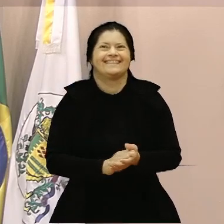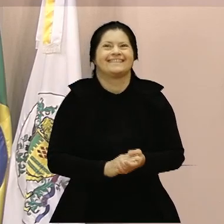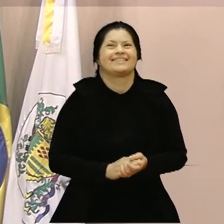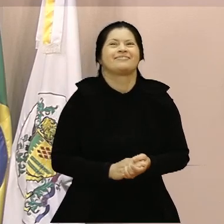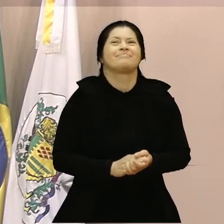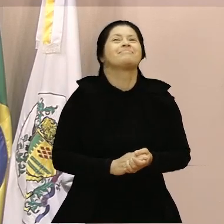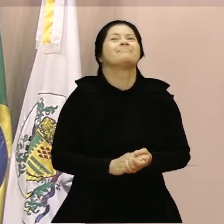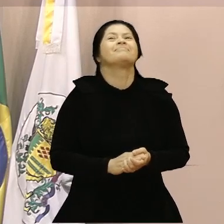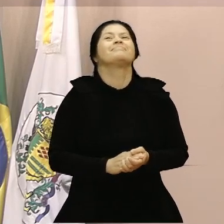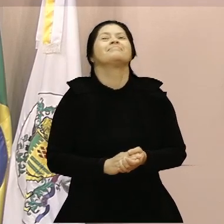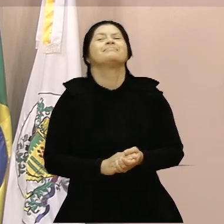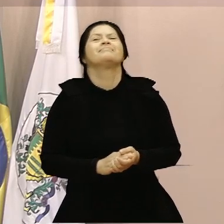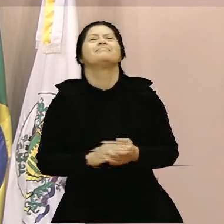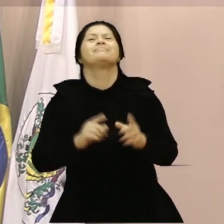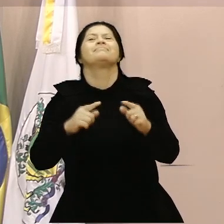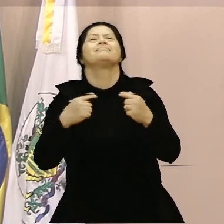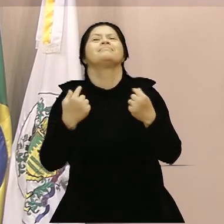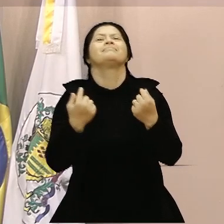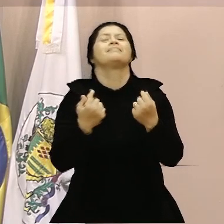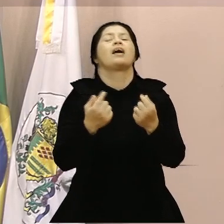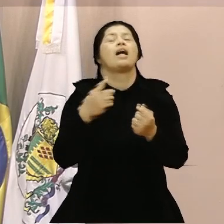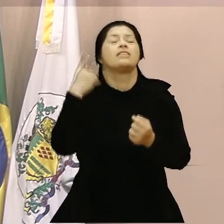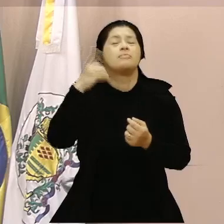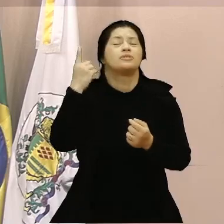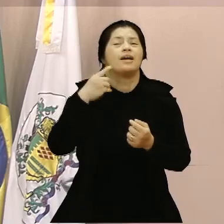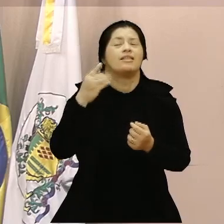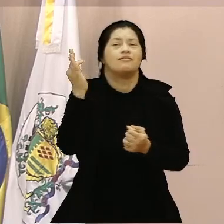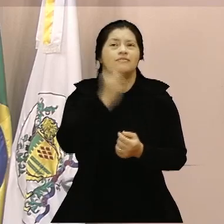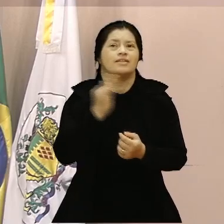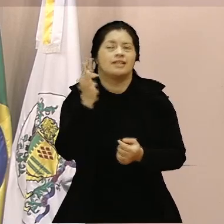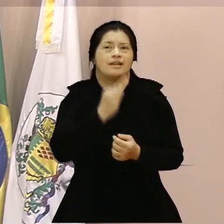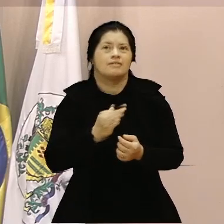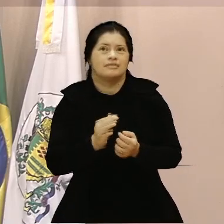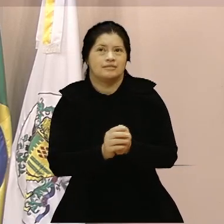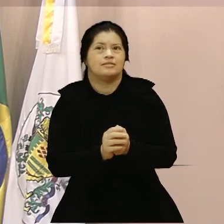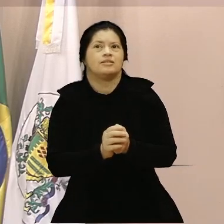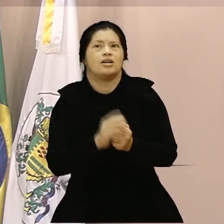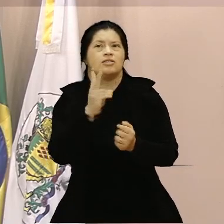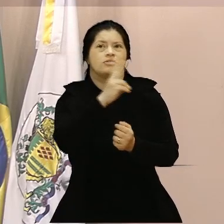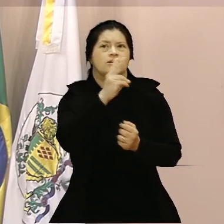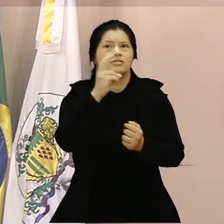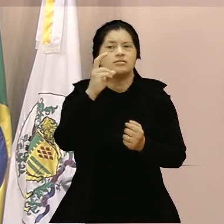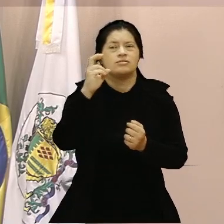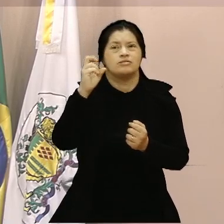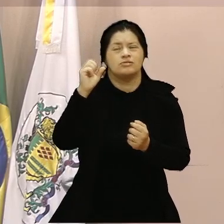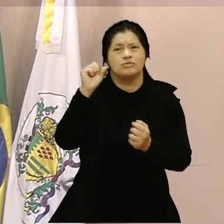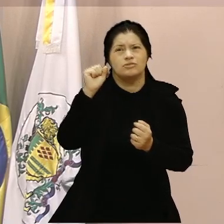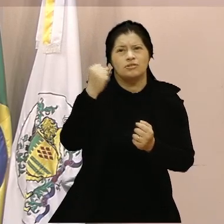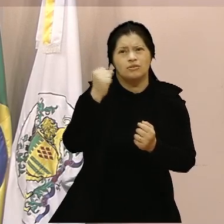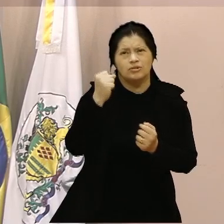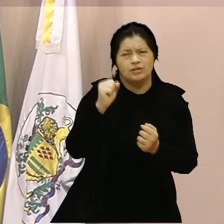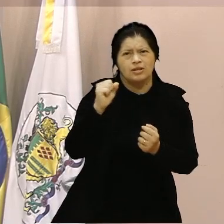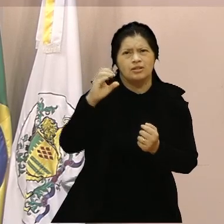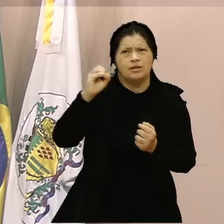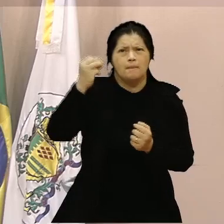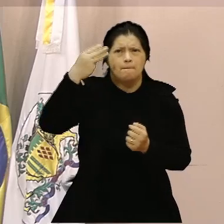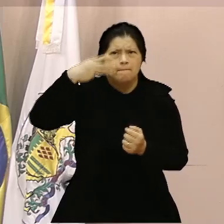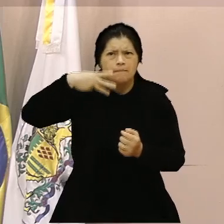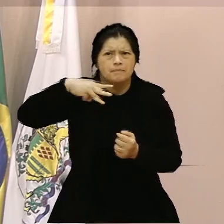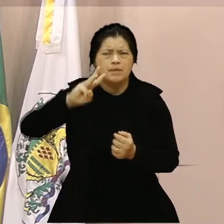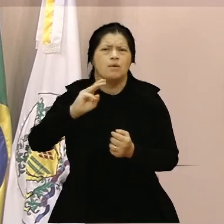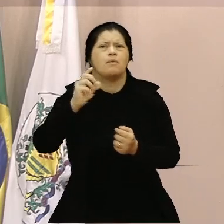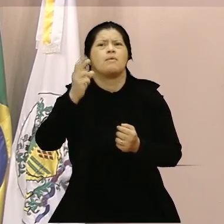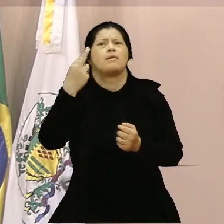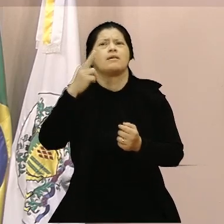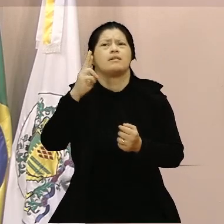desse encaminhamento do deputado federal, Daniel Tzerziak, de R$280 mil para a área da saúde e que vão